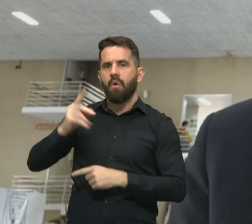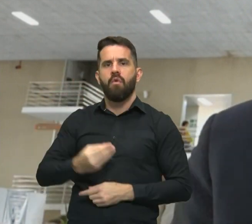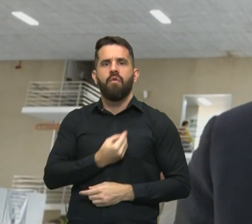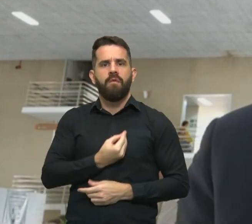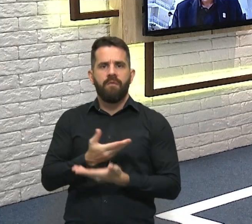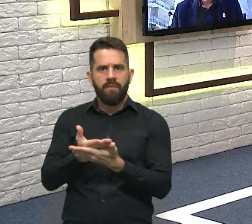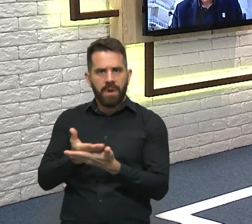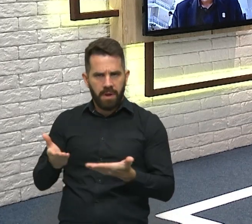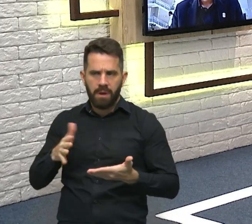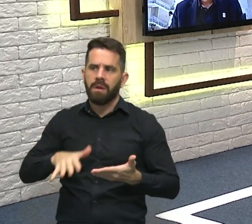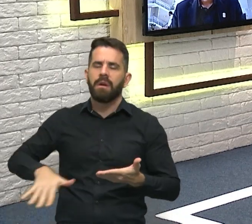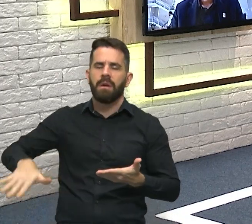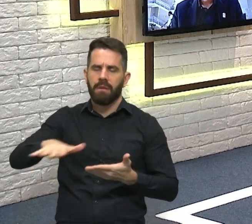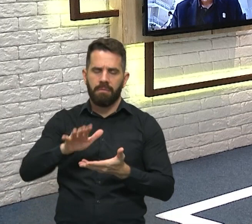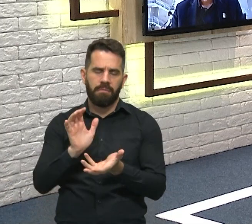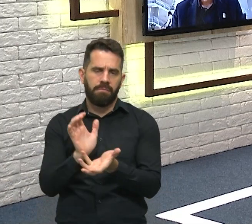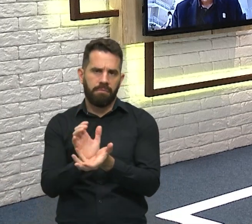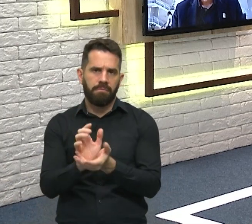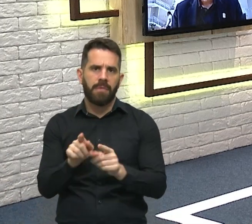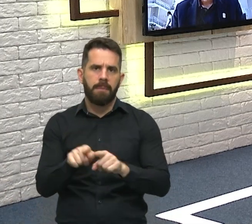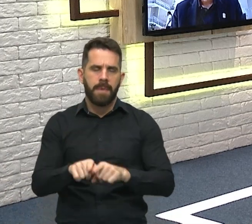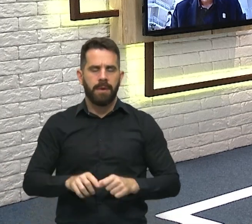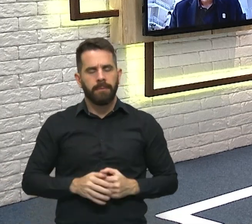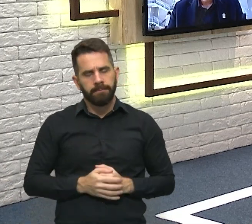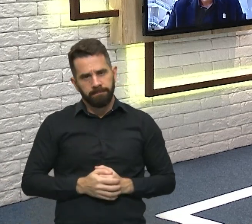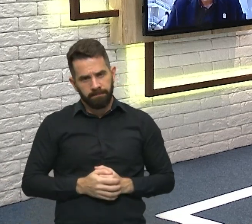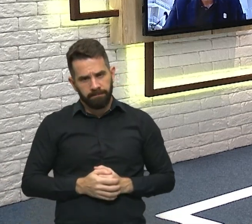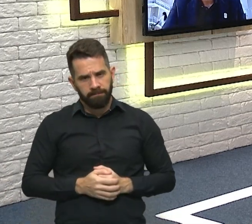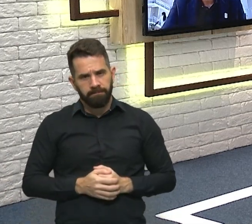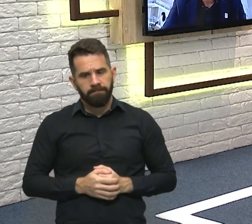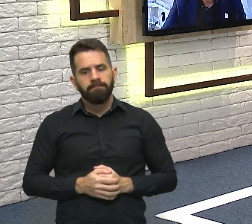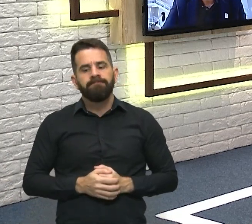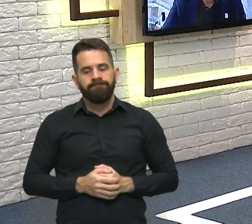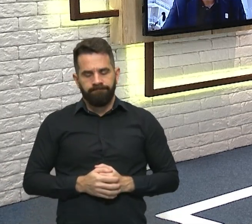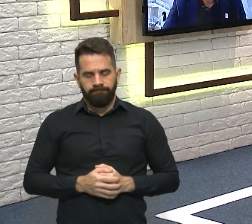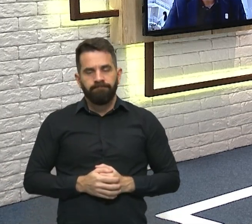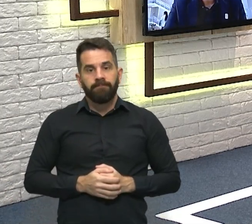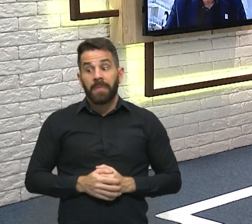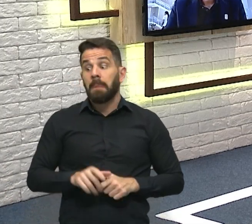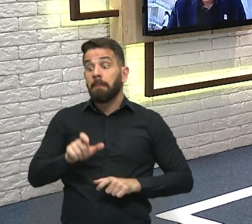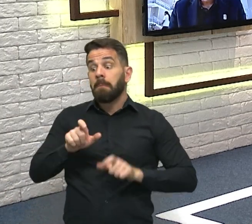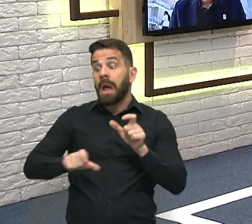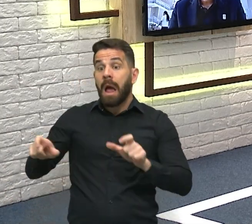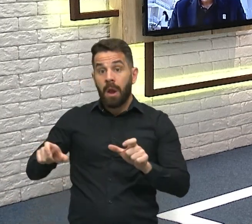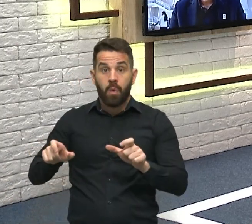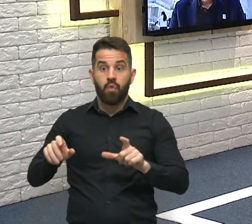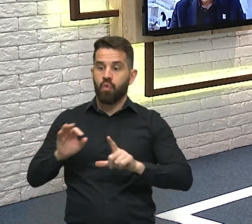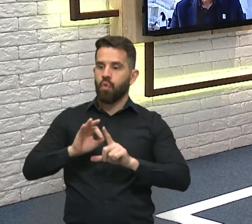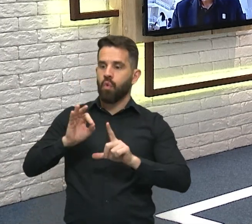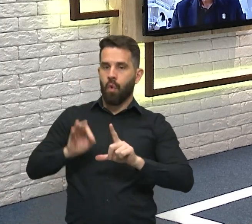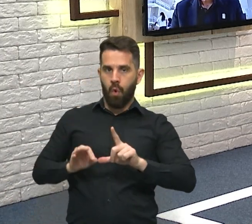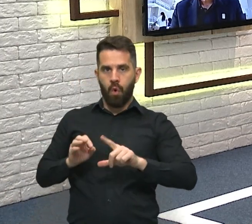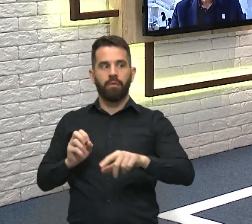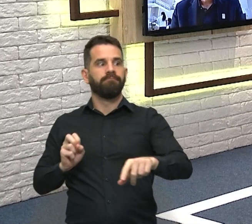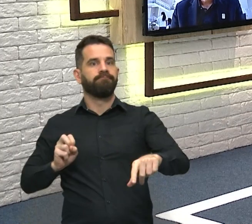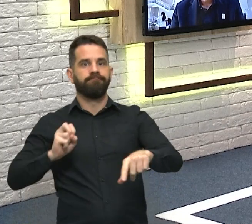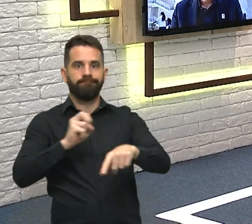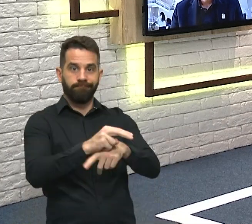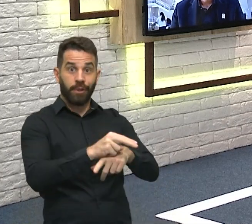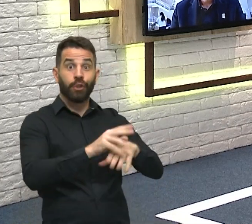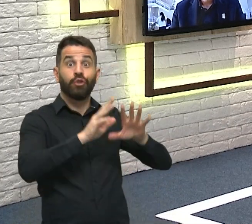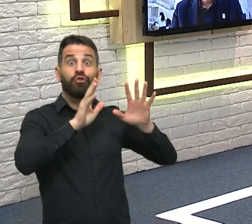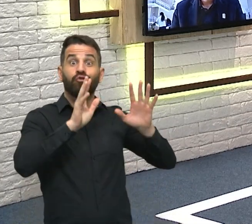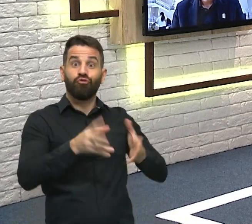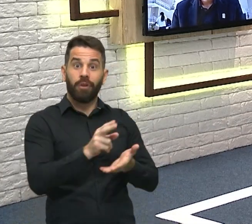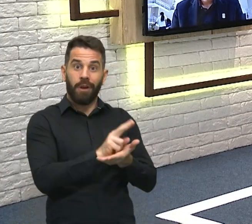vieram, né? Professora Thelma, aí a gente entende que esse aluno cotista, ele, depois de estar inserido na universidade, ele